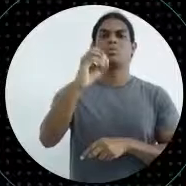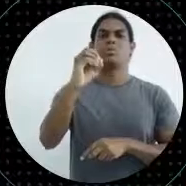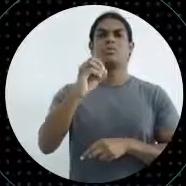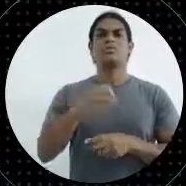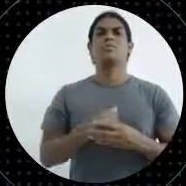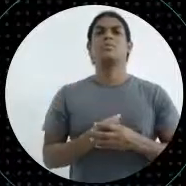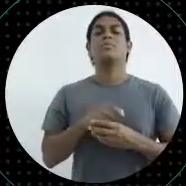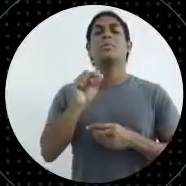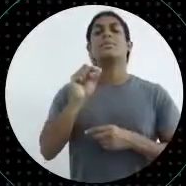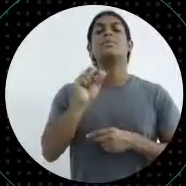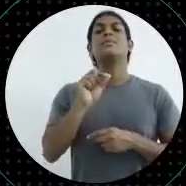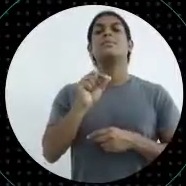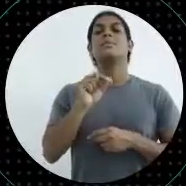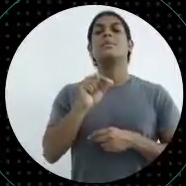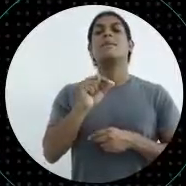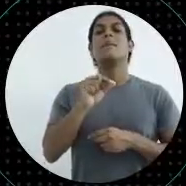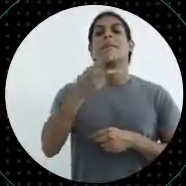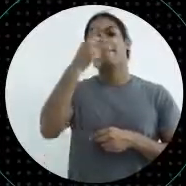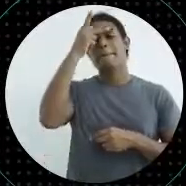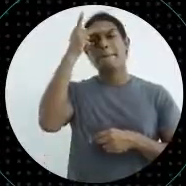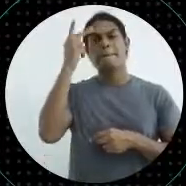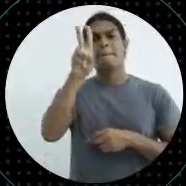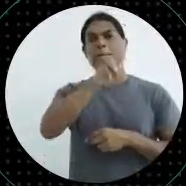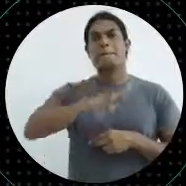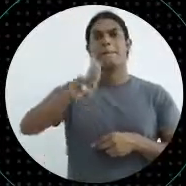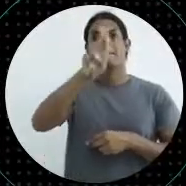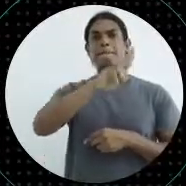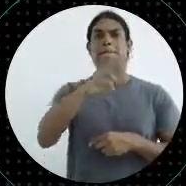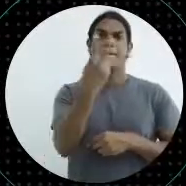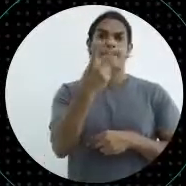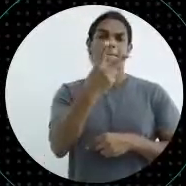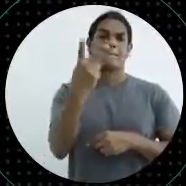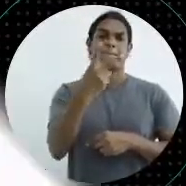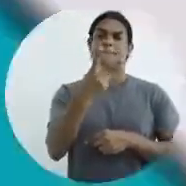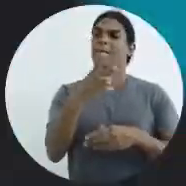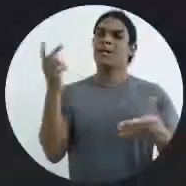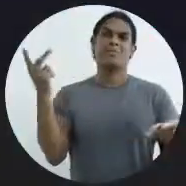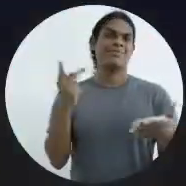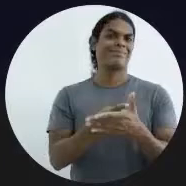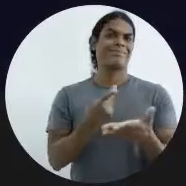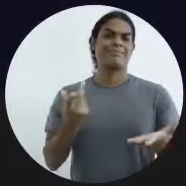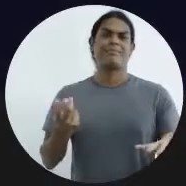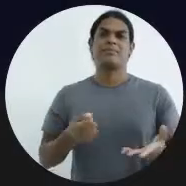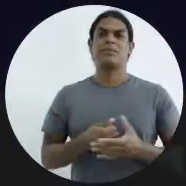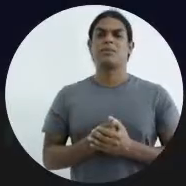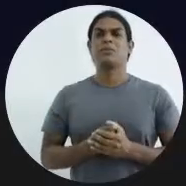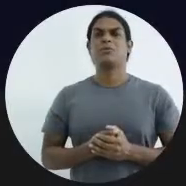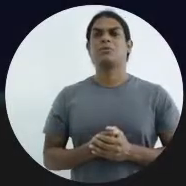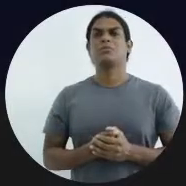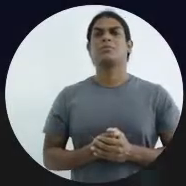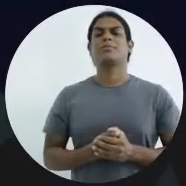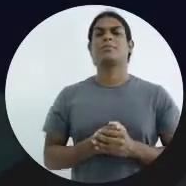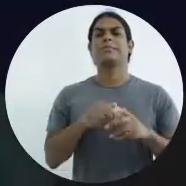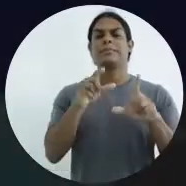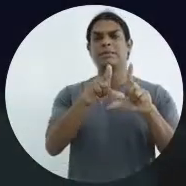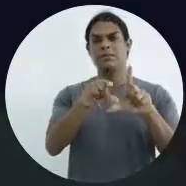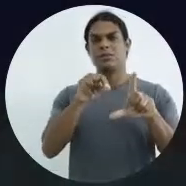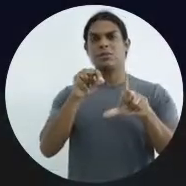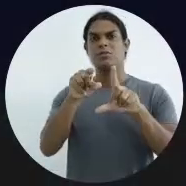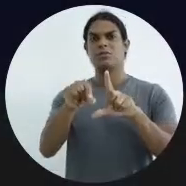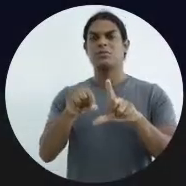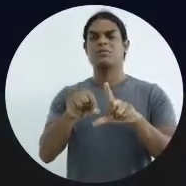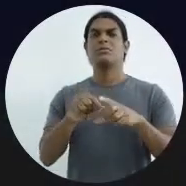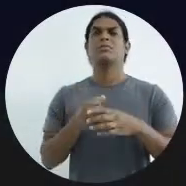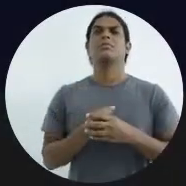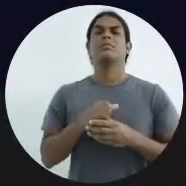porque colocou dois IDs igual. Ele só pode ter um. Agora observe nesse slide, selecionando o atributo pelo